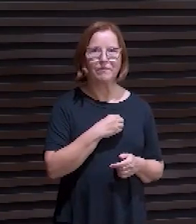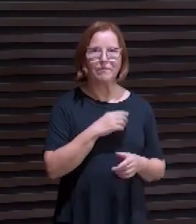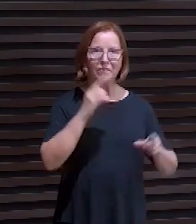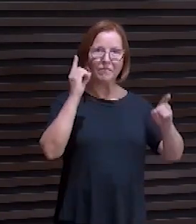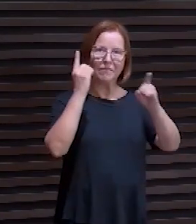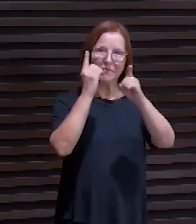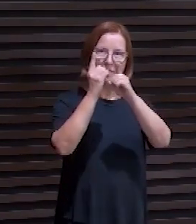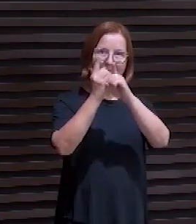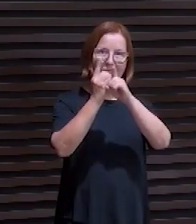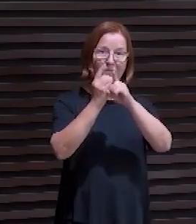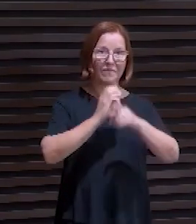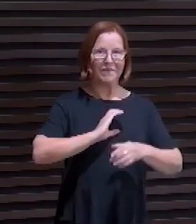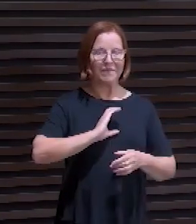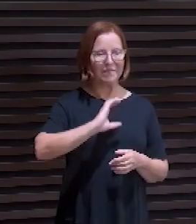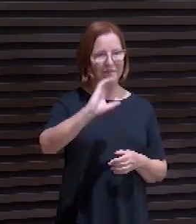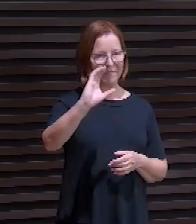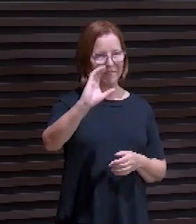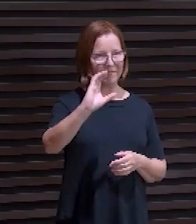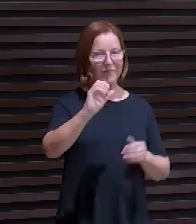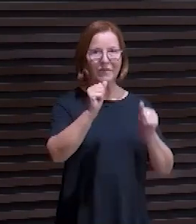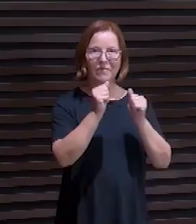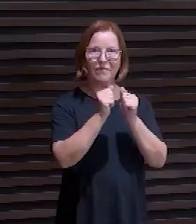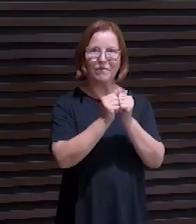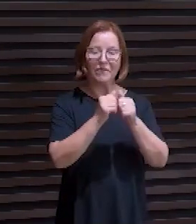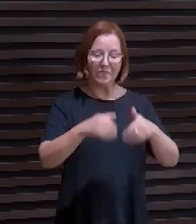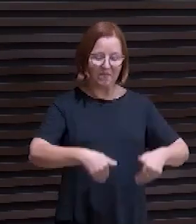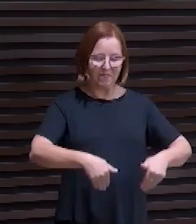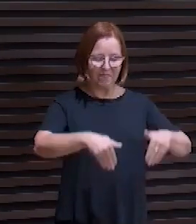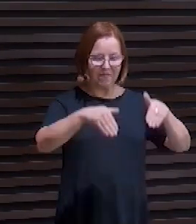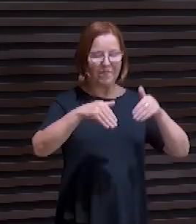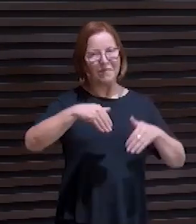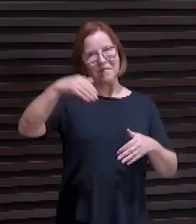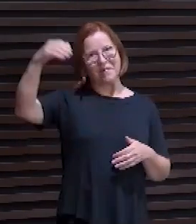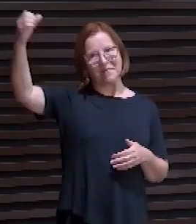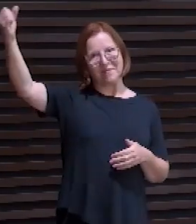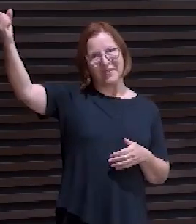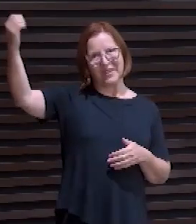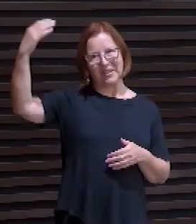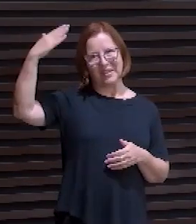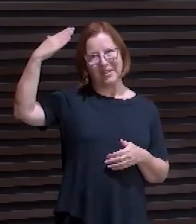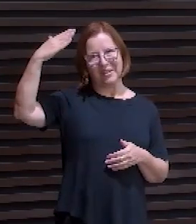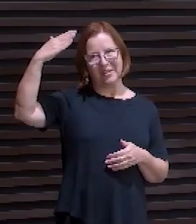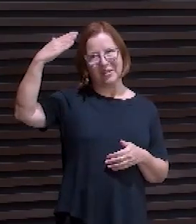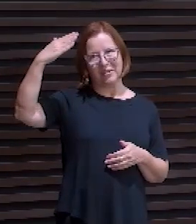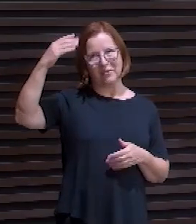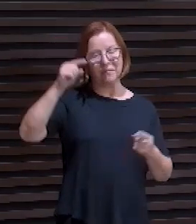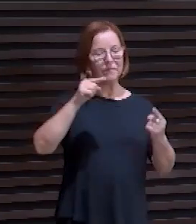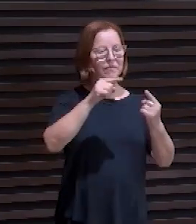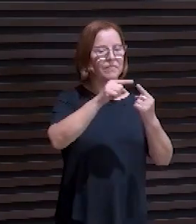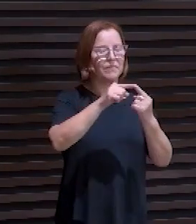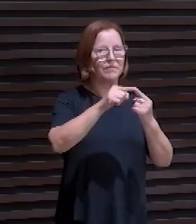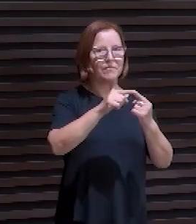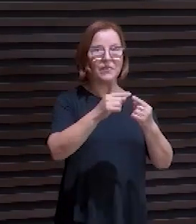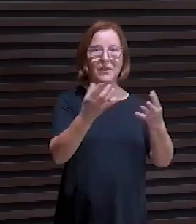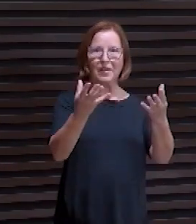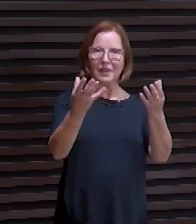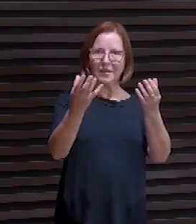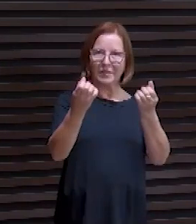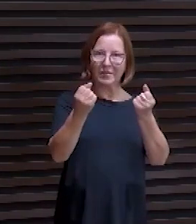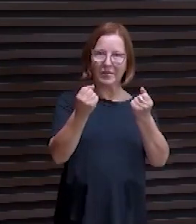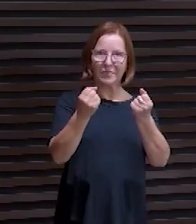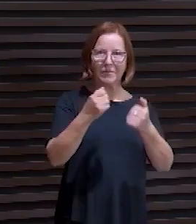Acheguemo-nos, portanto, confiadamente junto ao trono da graça, a fim de